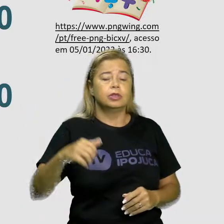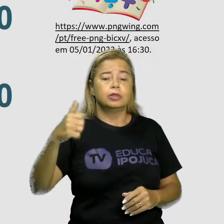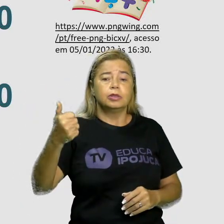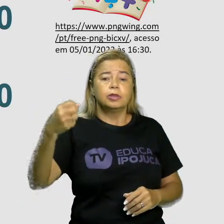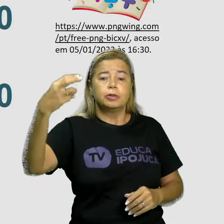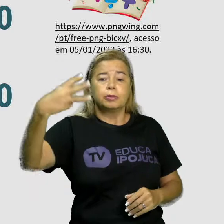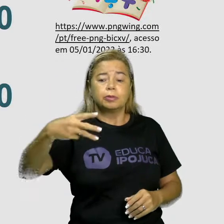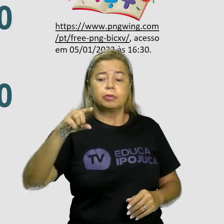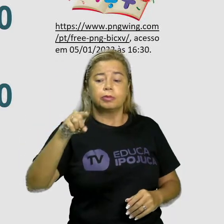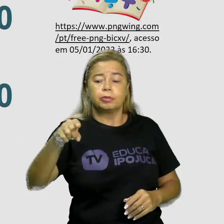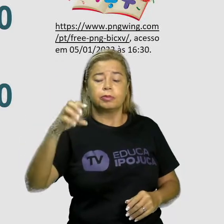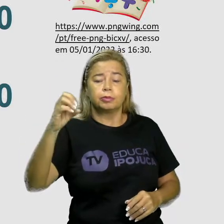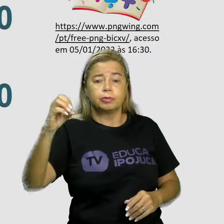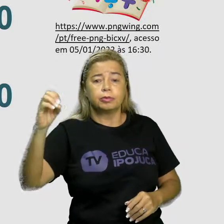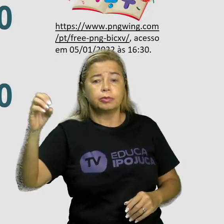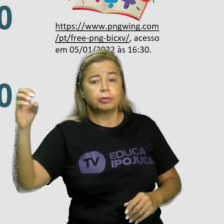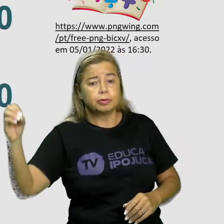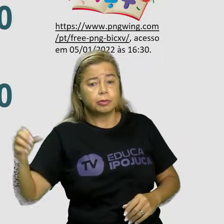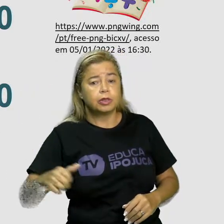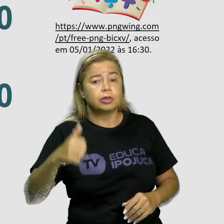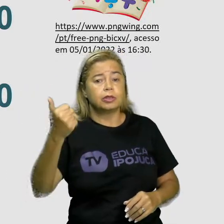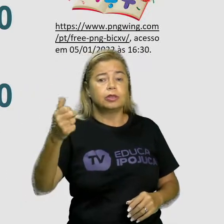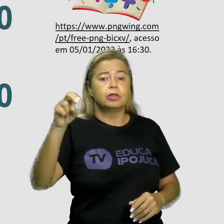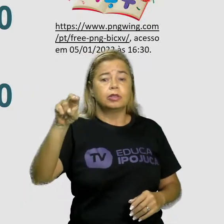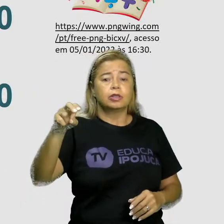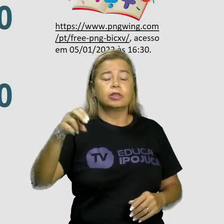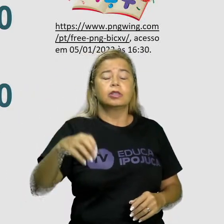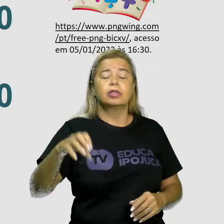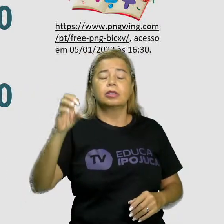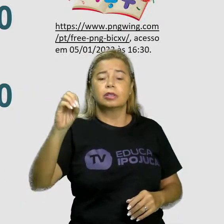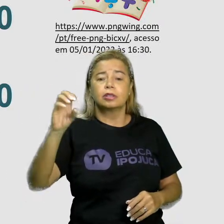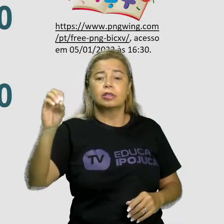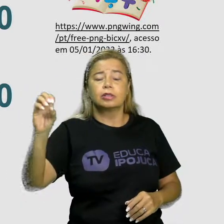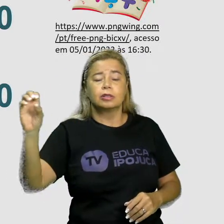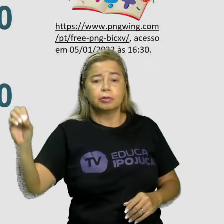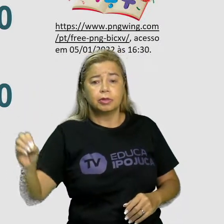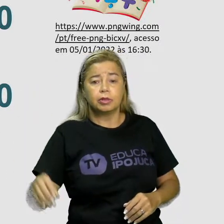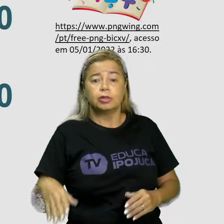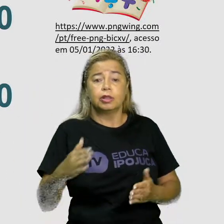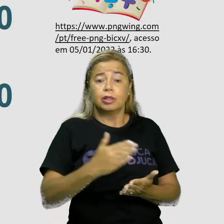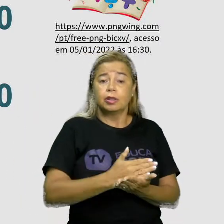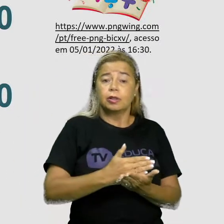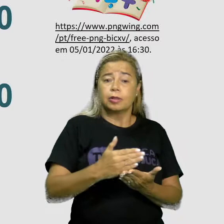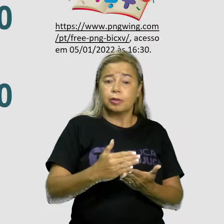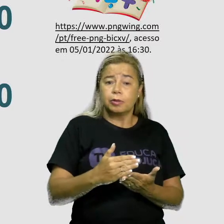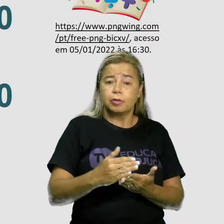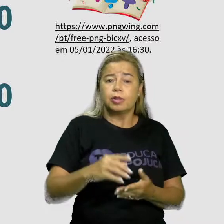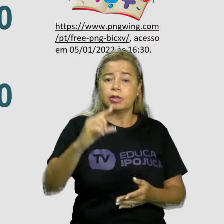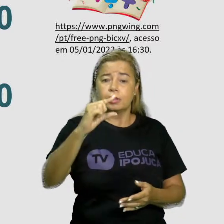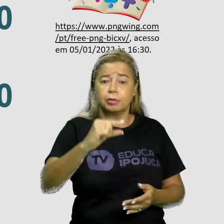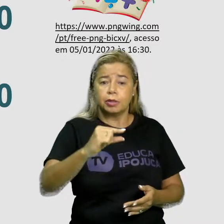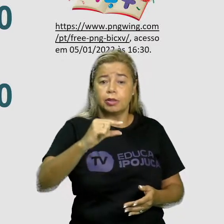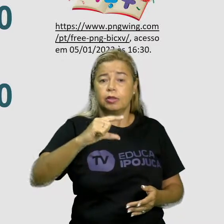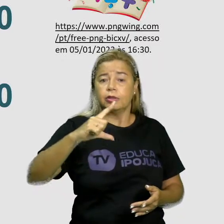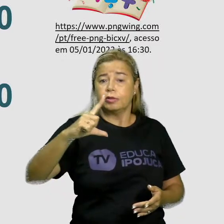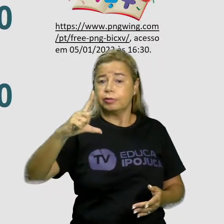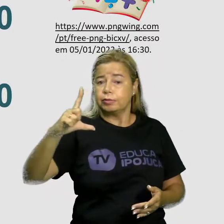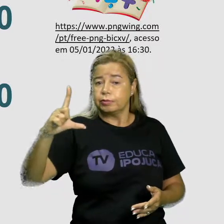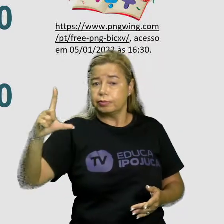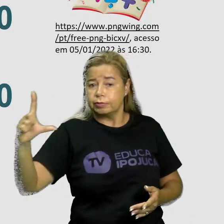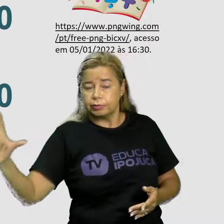Do menor para o maior. Já na nossa segunda linha, nós temos